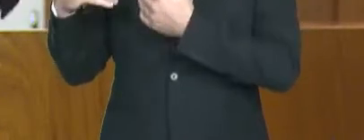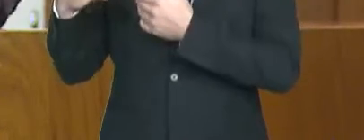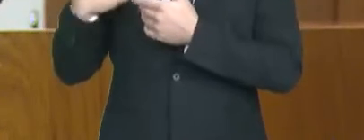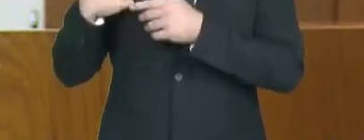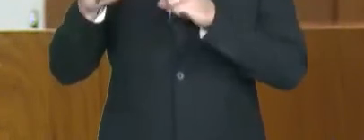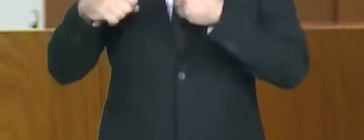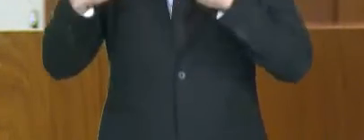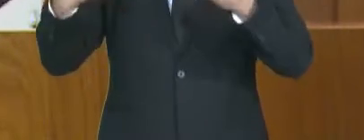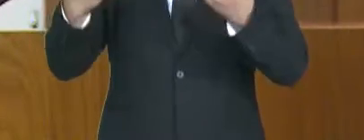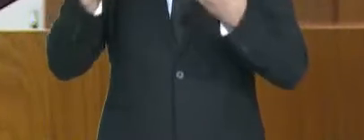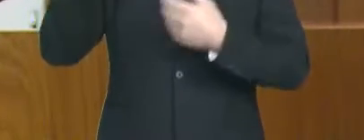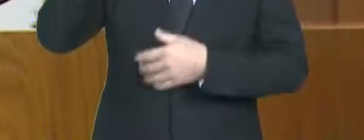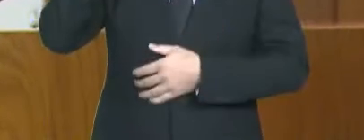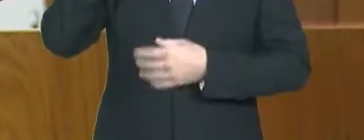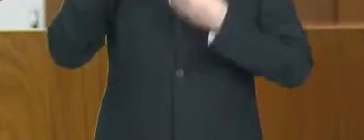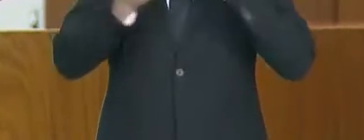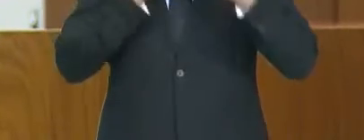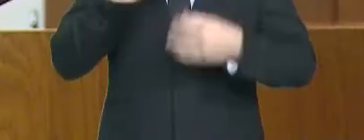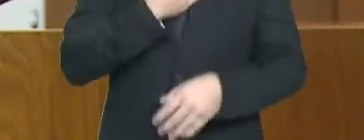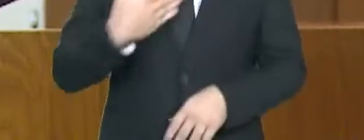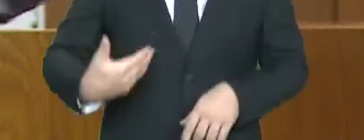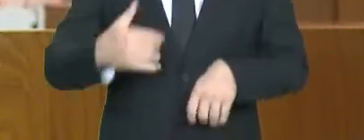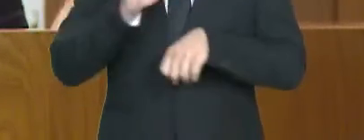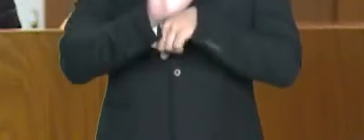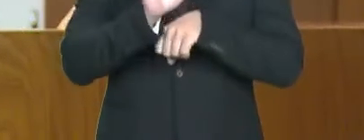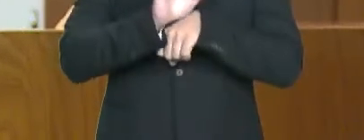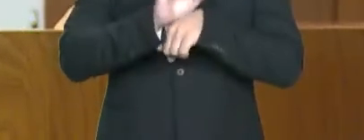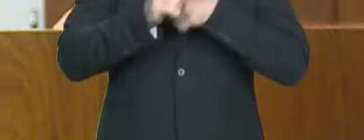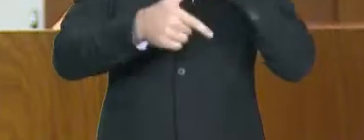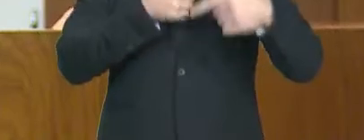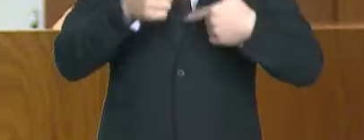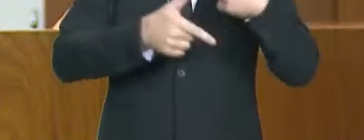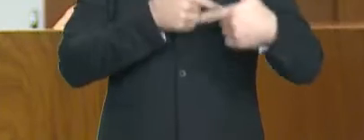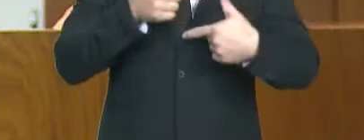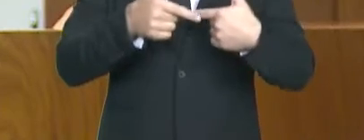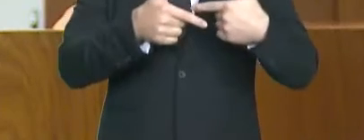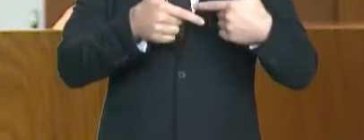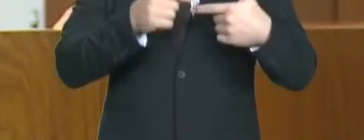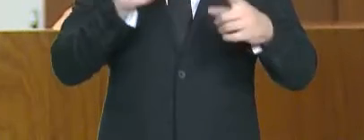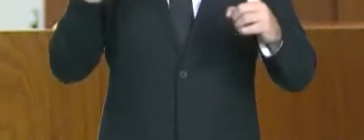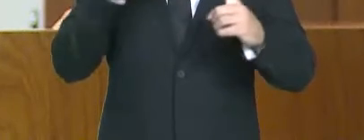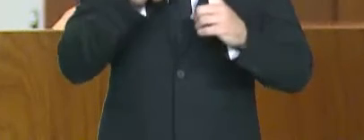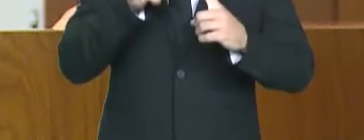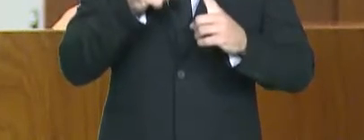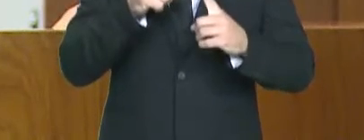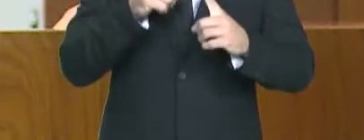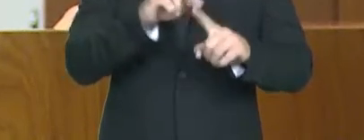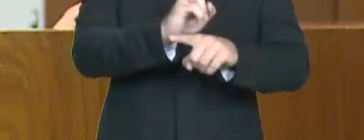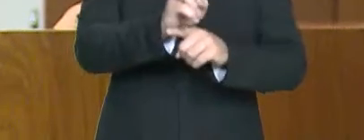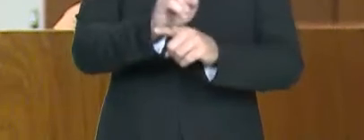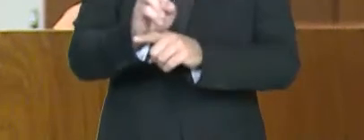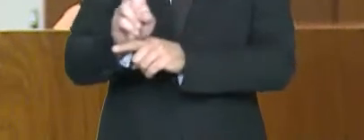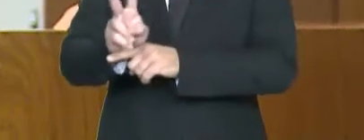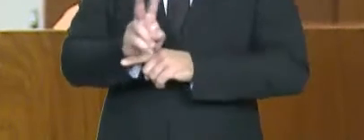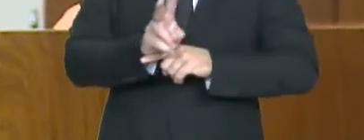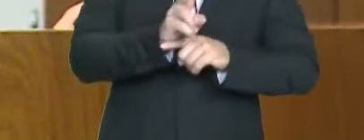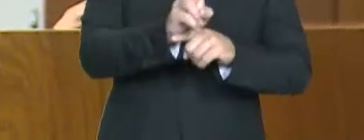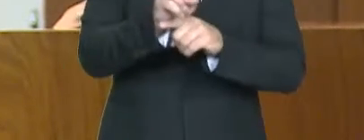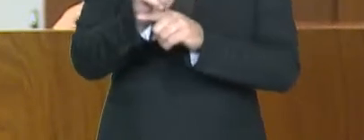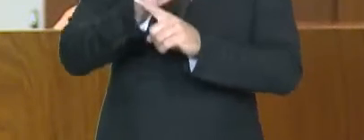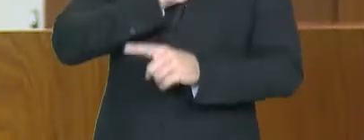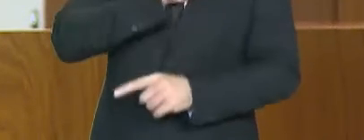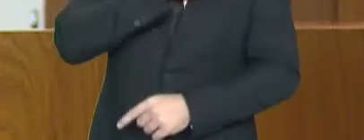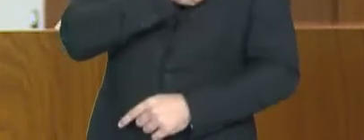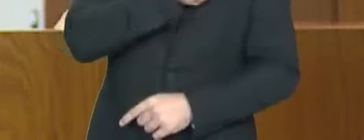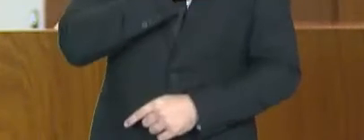procurado saber as ações do governo do estado no que diz respeito a essa fiscalização rígida